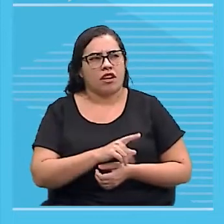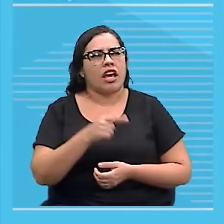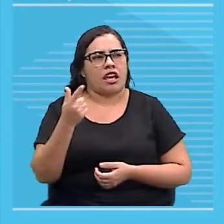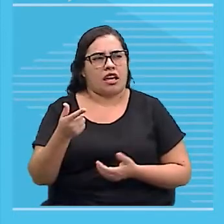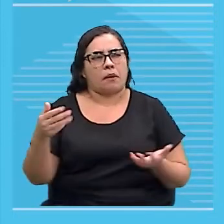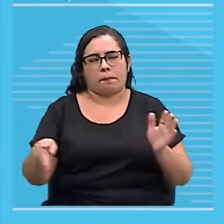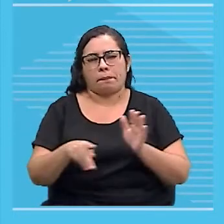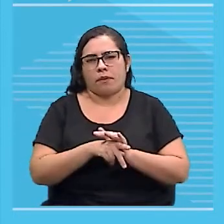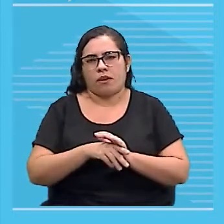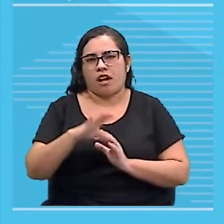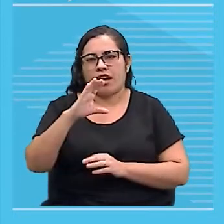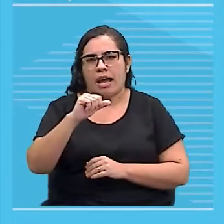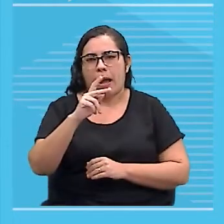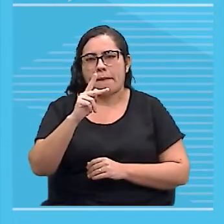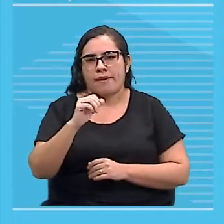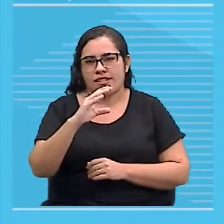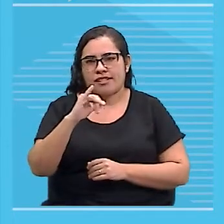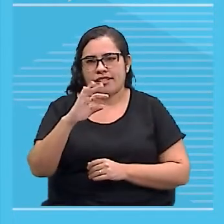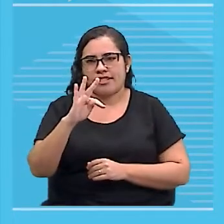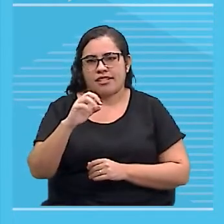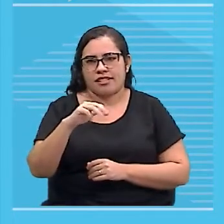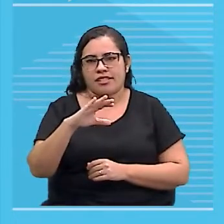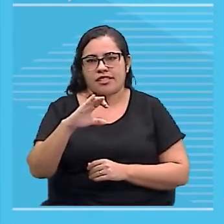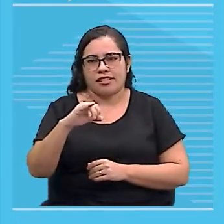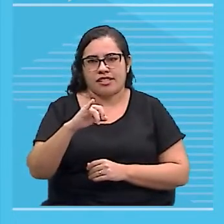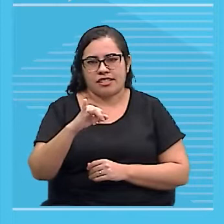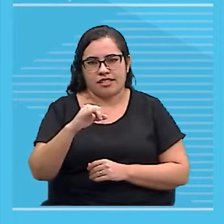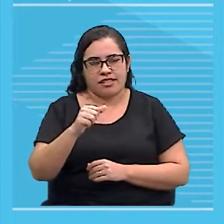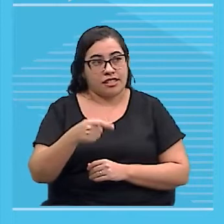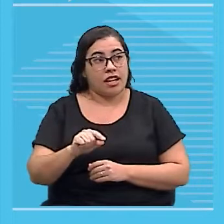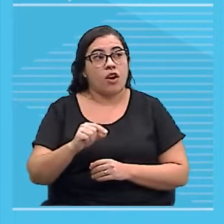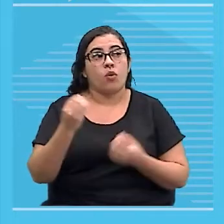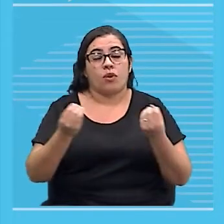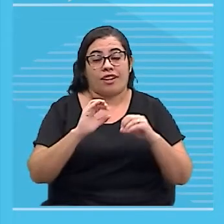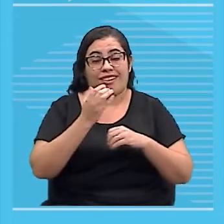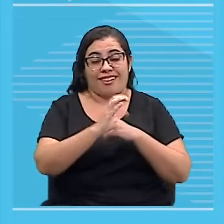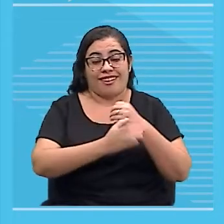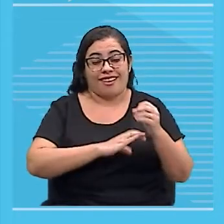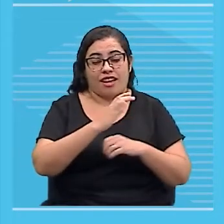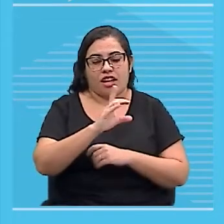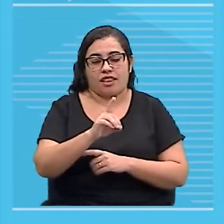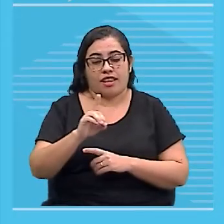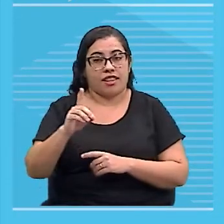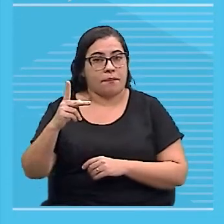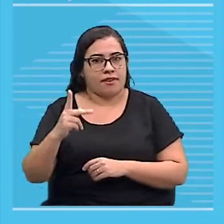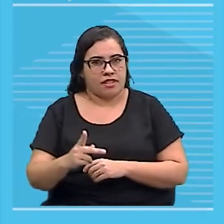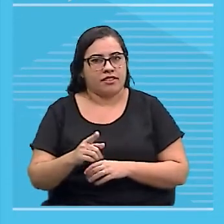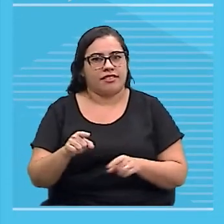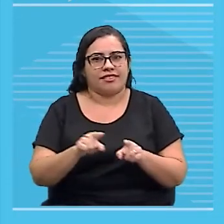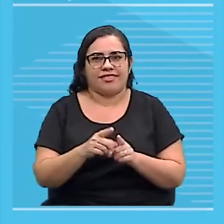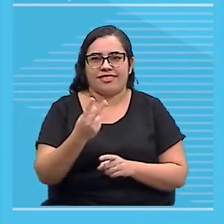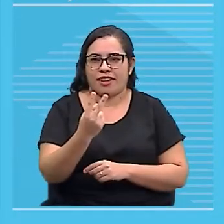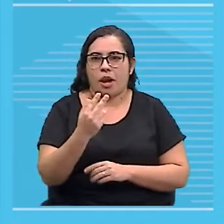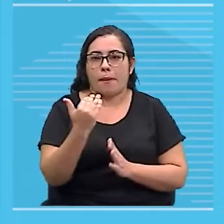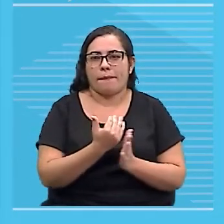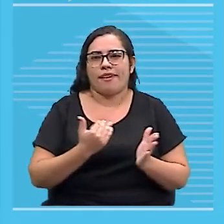da capacitância, que ela relaciona carga pela DDP, não é isso? E aí eu vou te dar mais 2